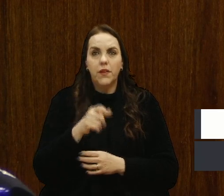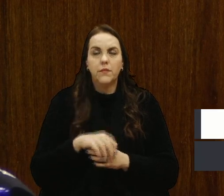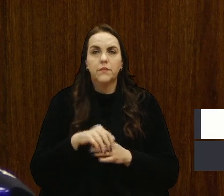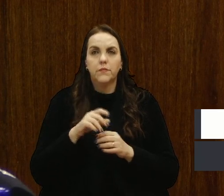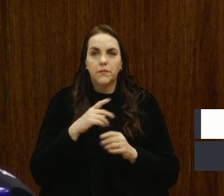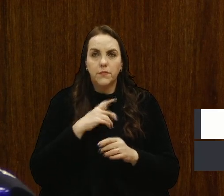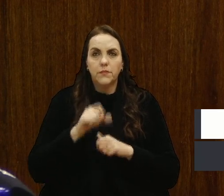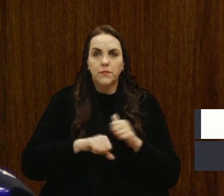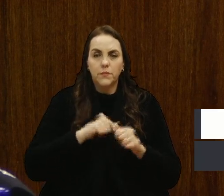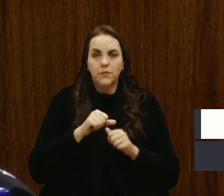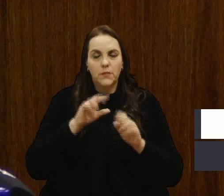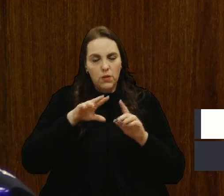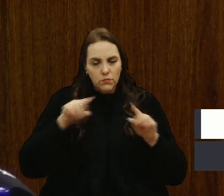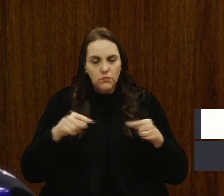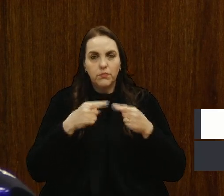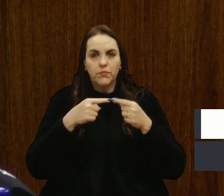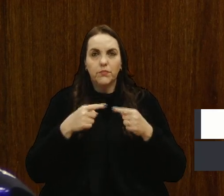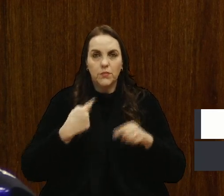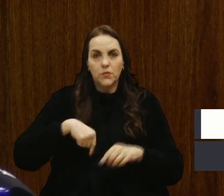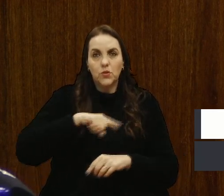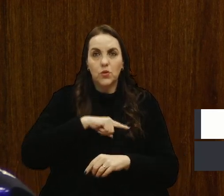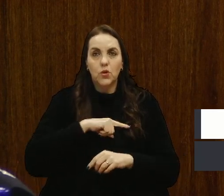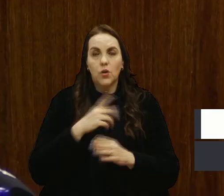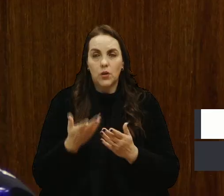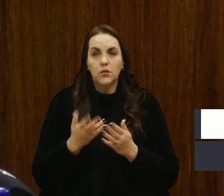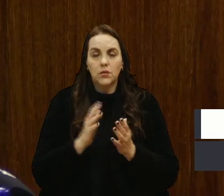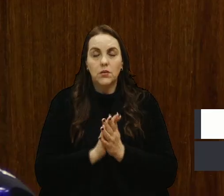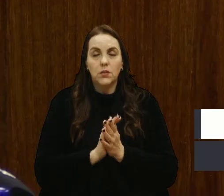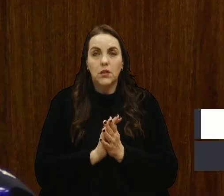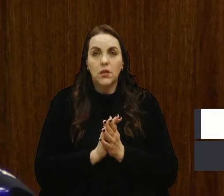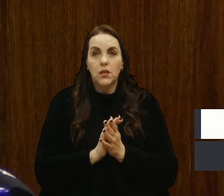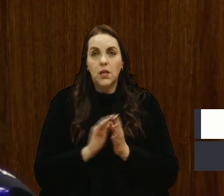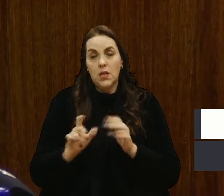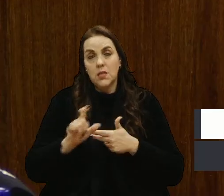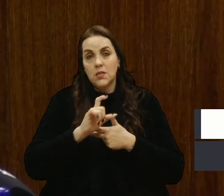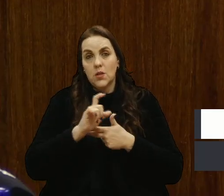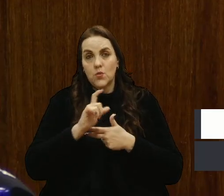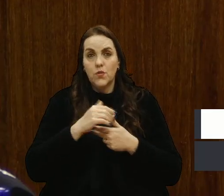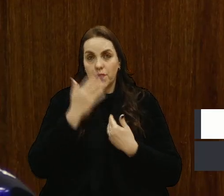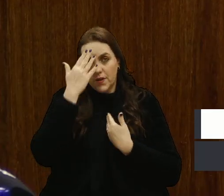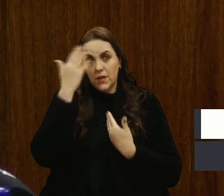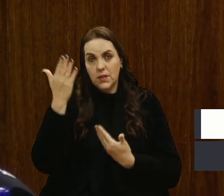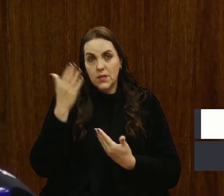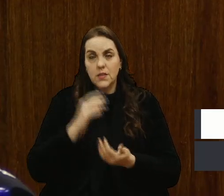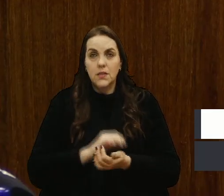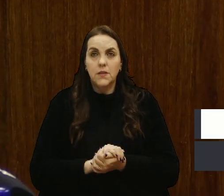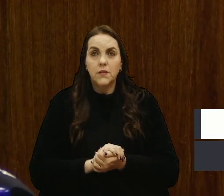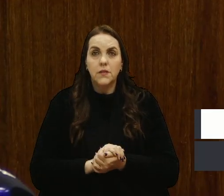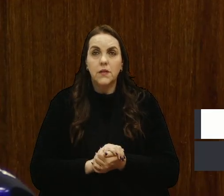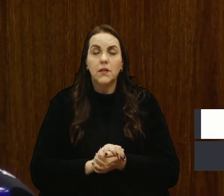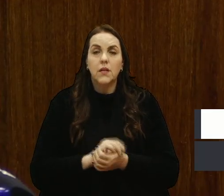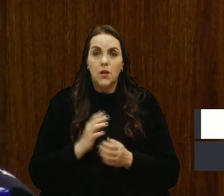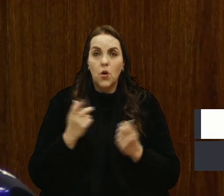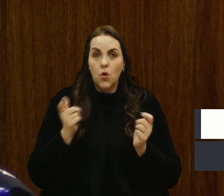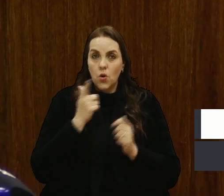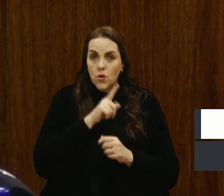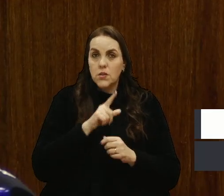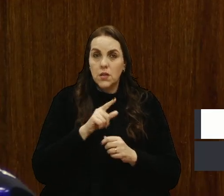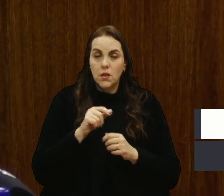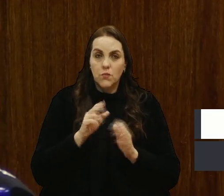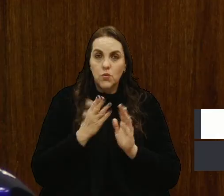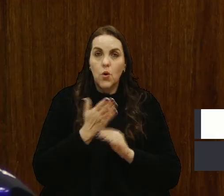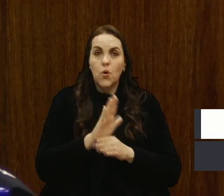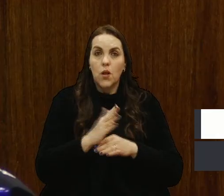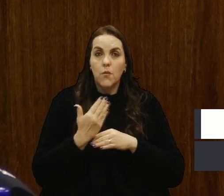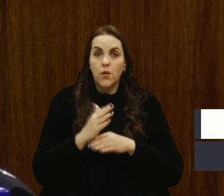uma convergência nossa, nesse caso, com o executivo. Então, agradecer e dizer que, dessa forma, a gente consegue também colaborar com o bom andamento da